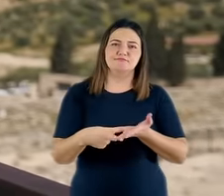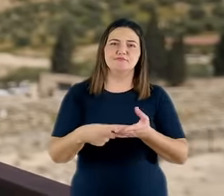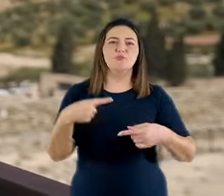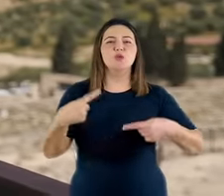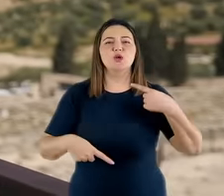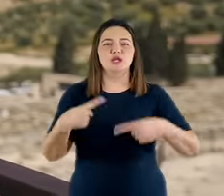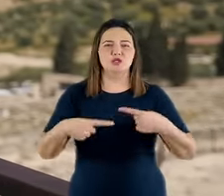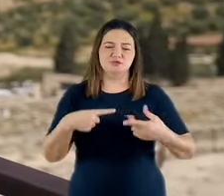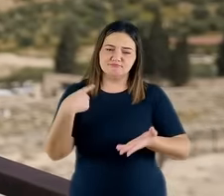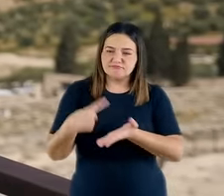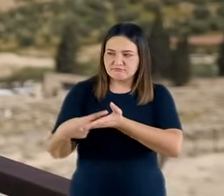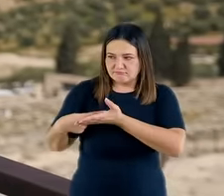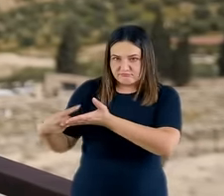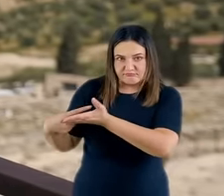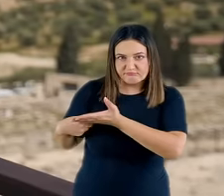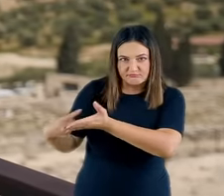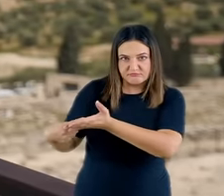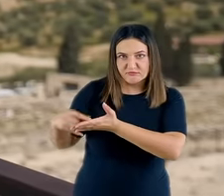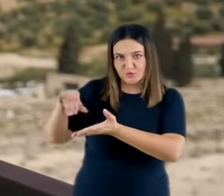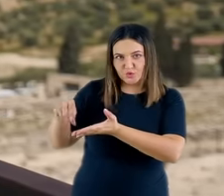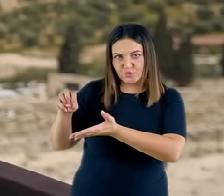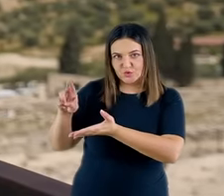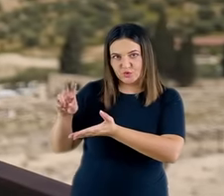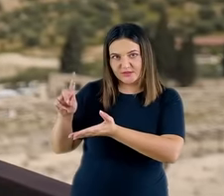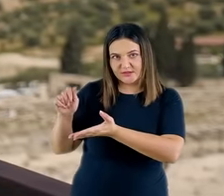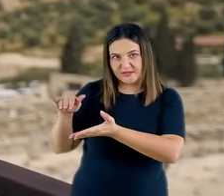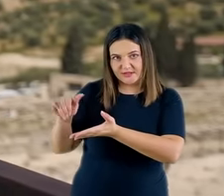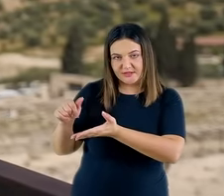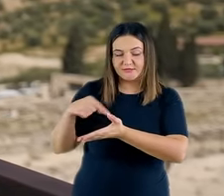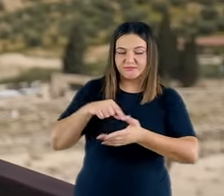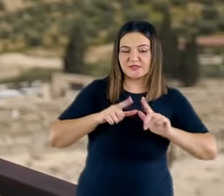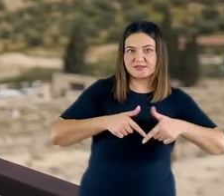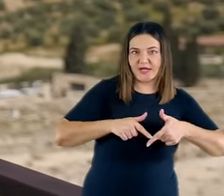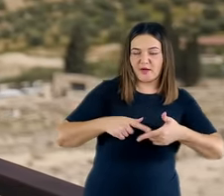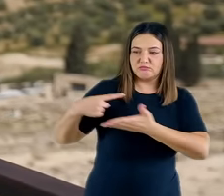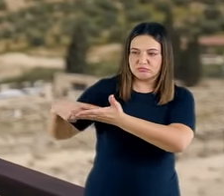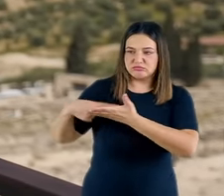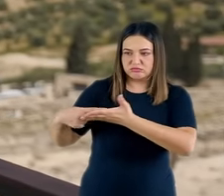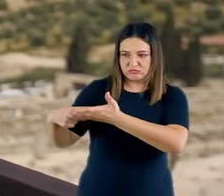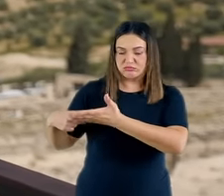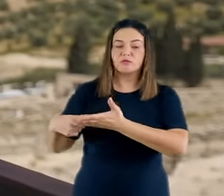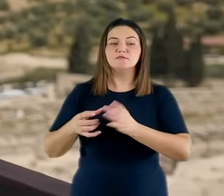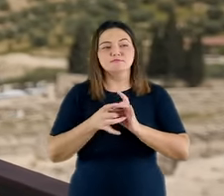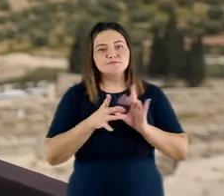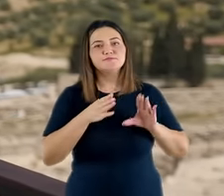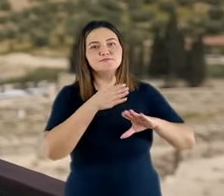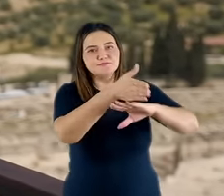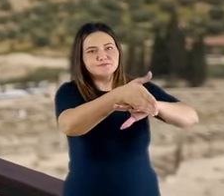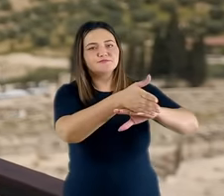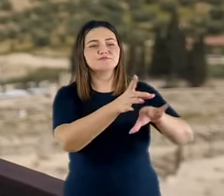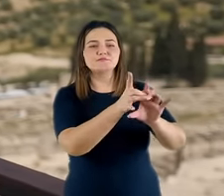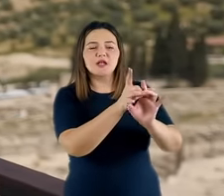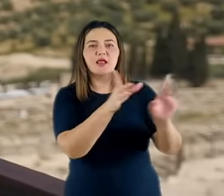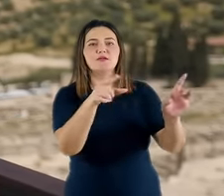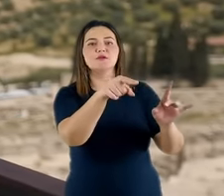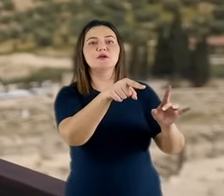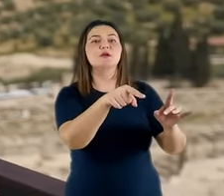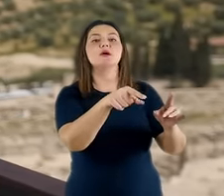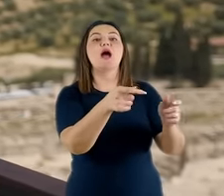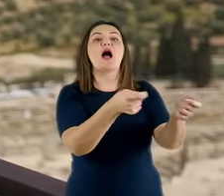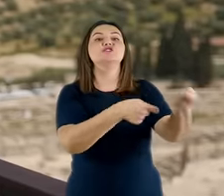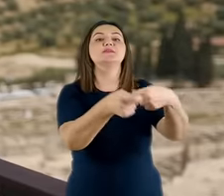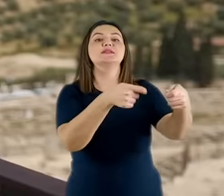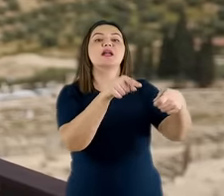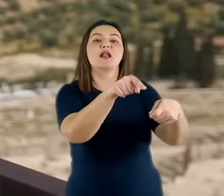por isso que, até hoje, apesar de Israel ser um país judaico, ali é um lugar administrado